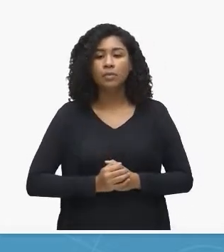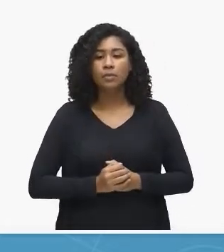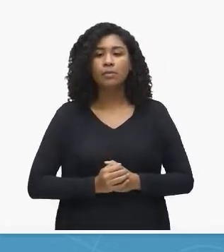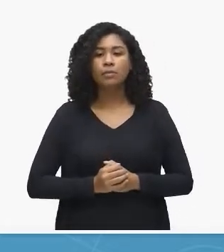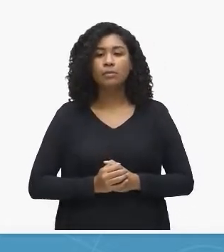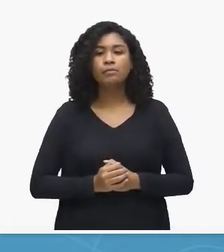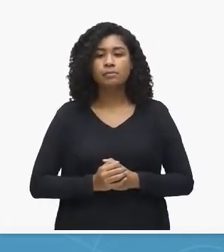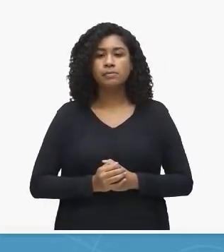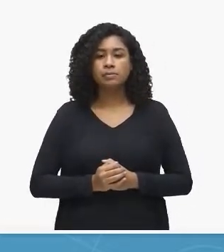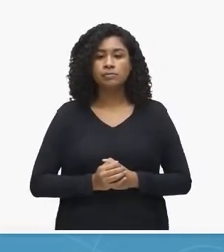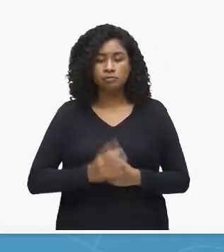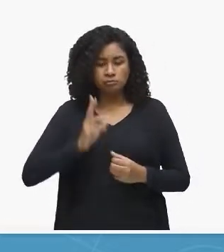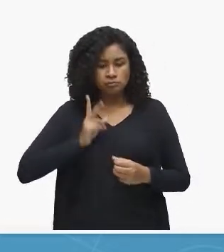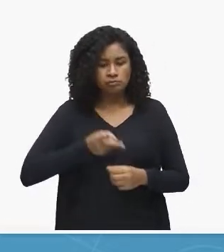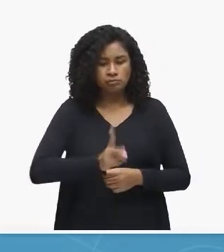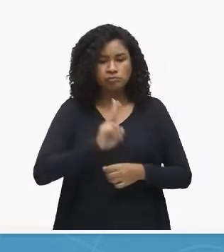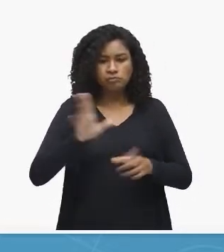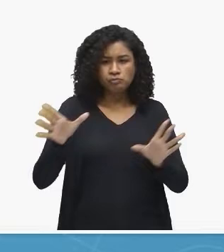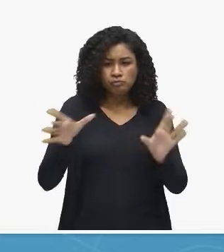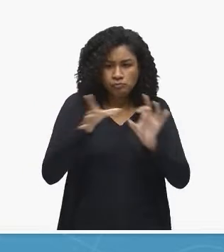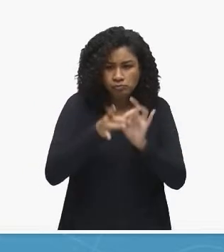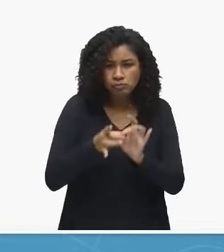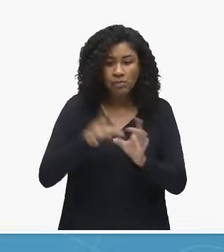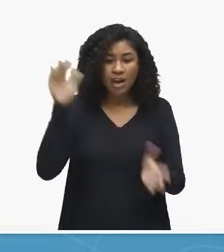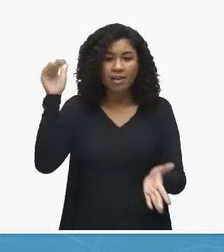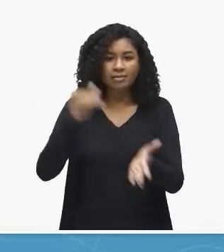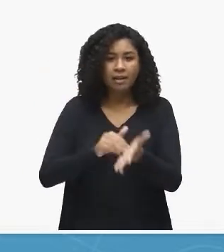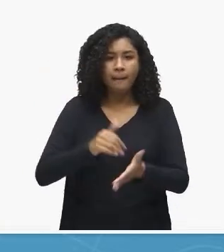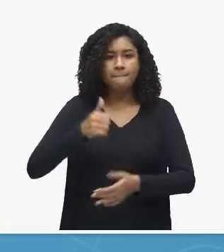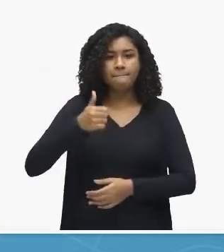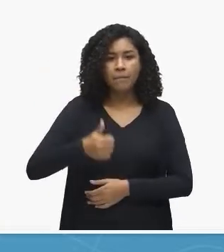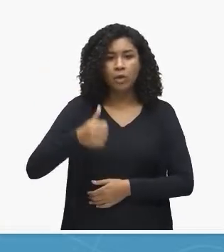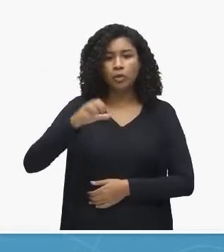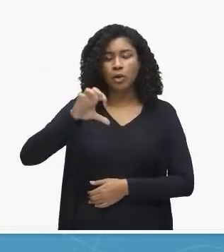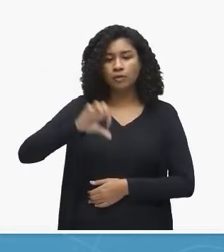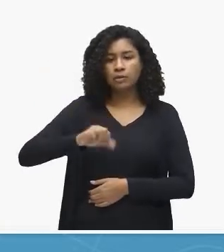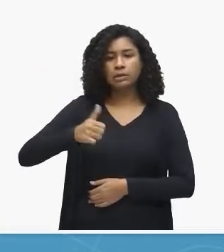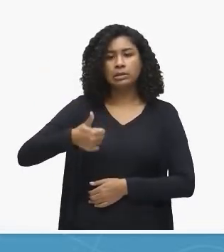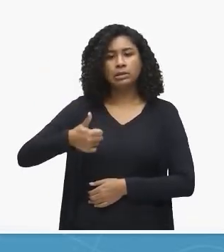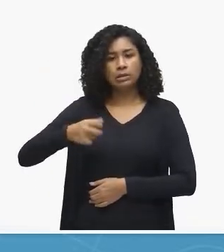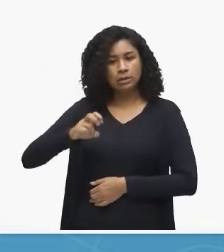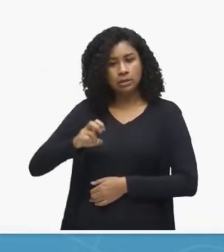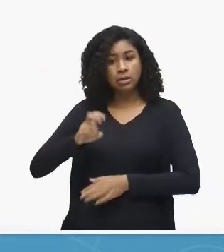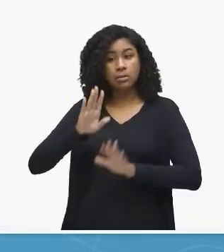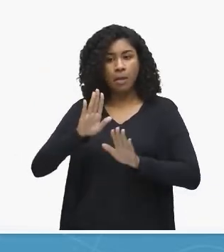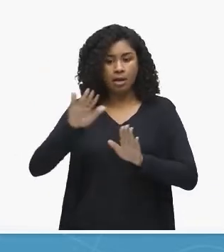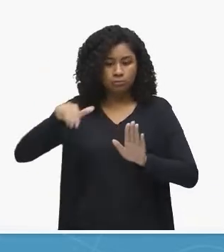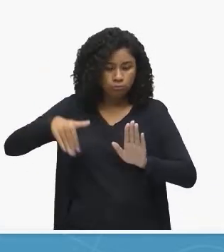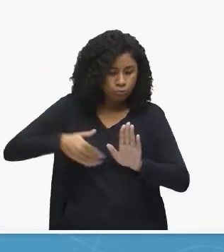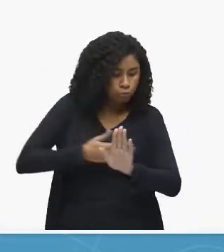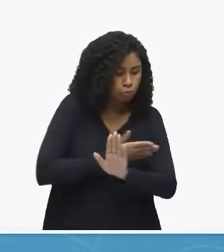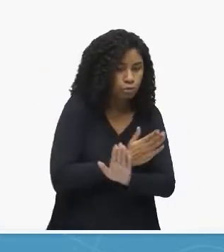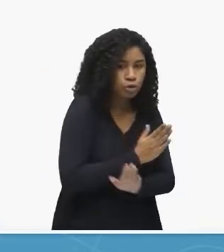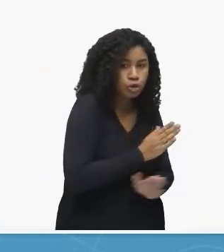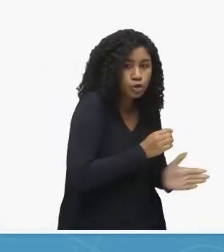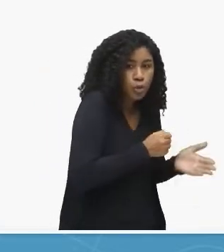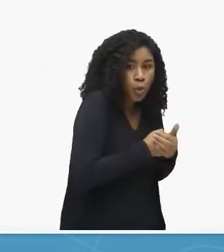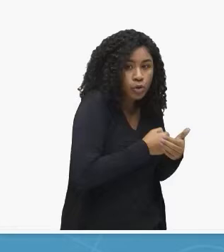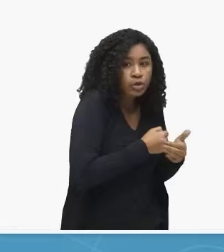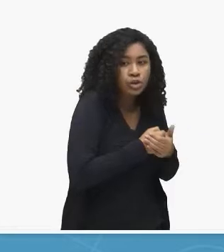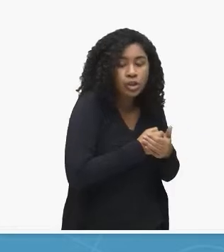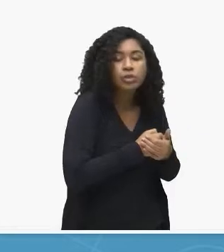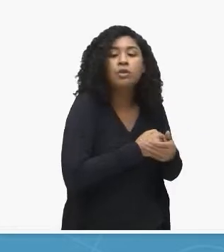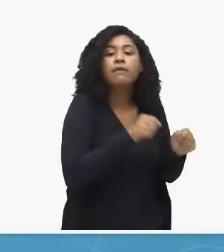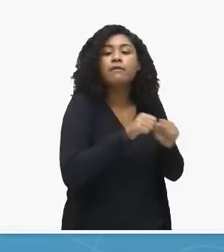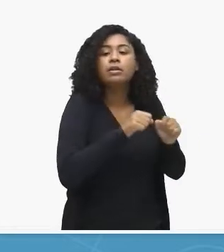até 1915, quando ela secretamente vai assinar um acordo com a aliança rival, né, em troca